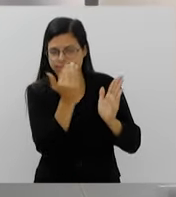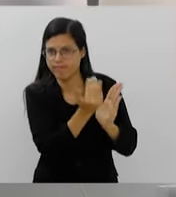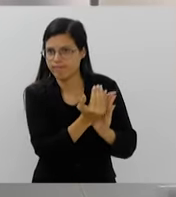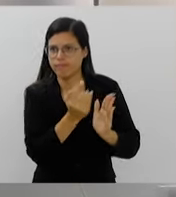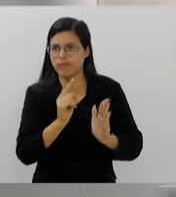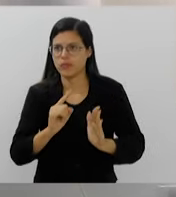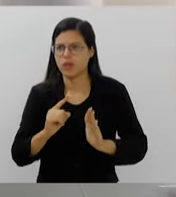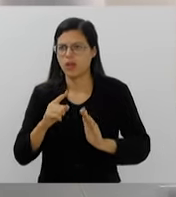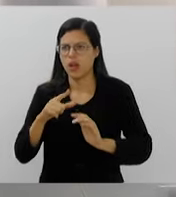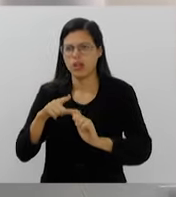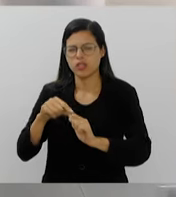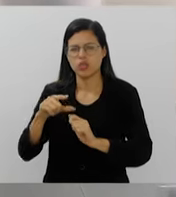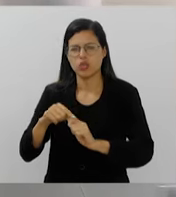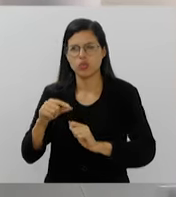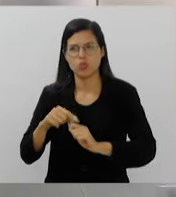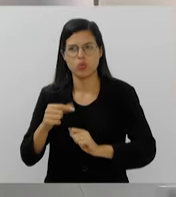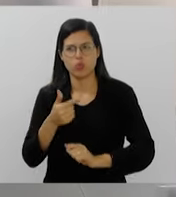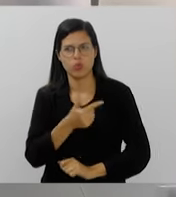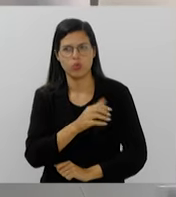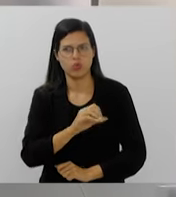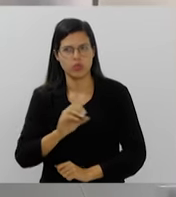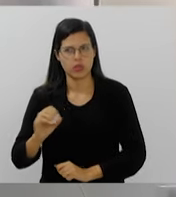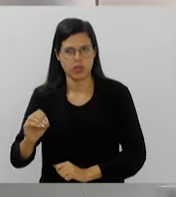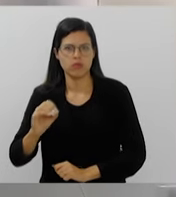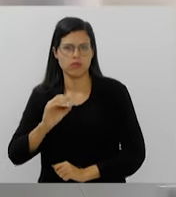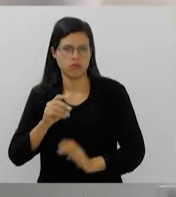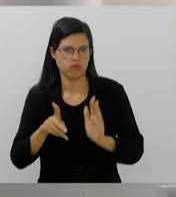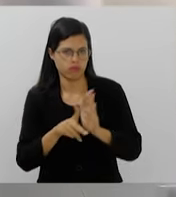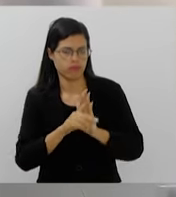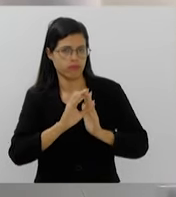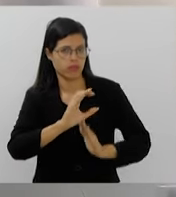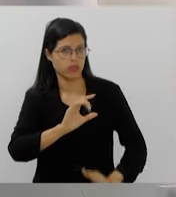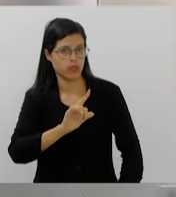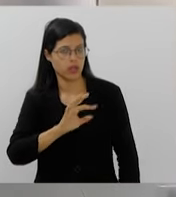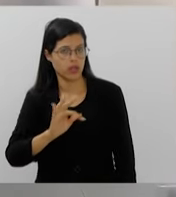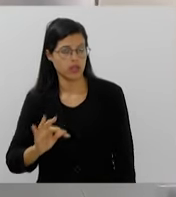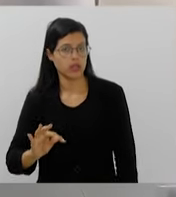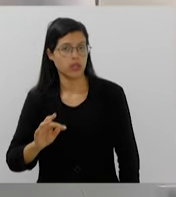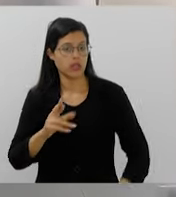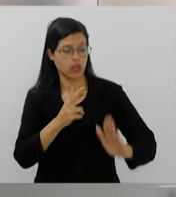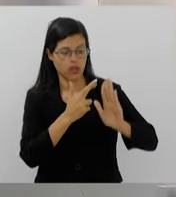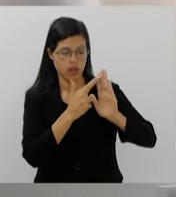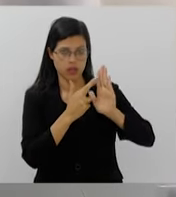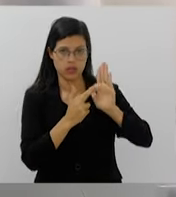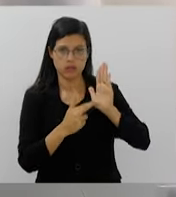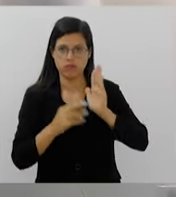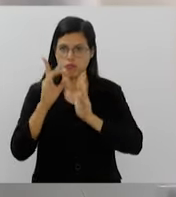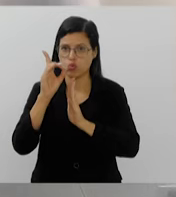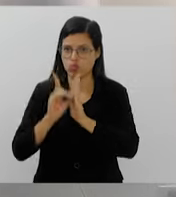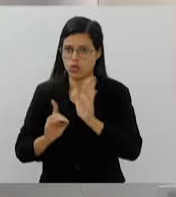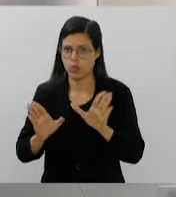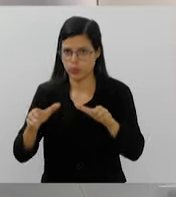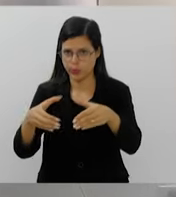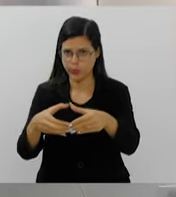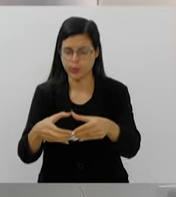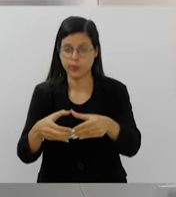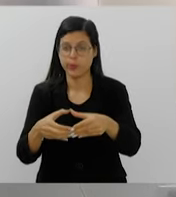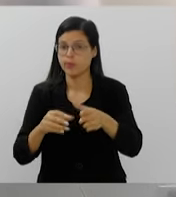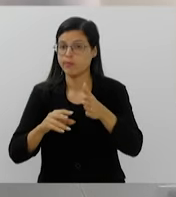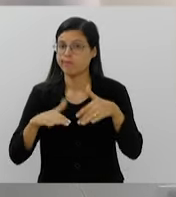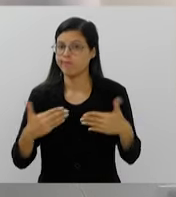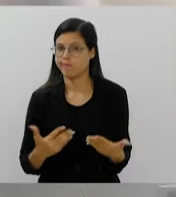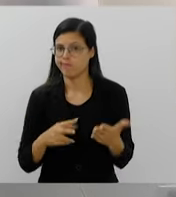vai em torno do artigo 200 da CLT, que especifica as regras do direito coletivo. Então, para os sindicatos